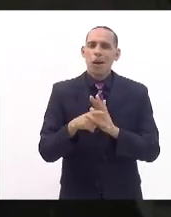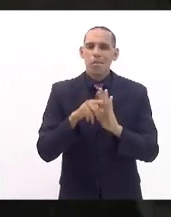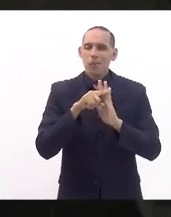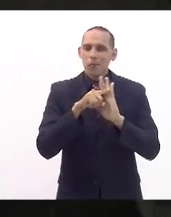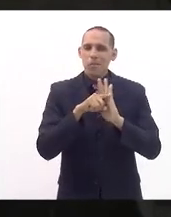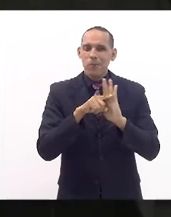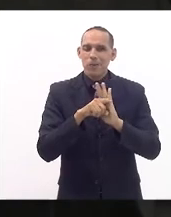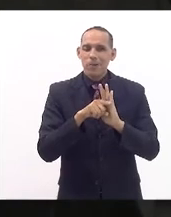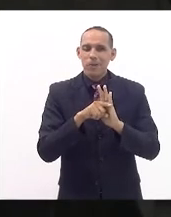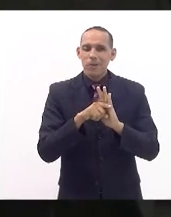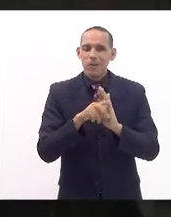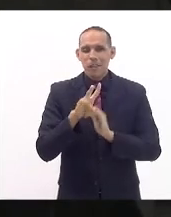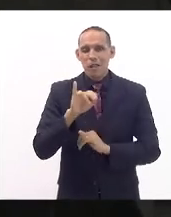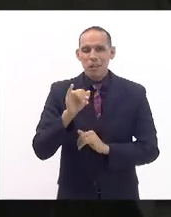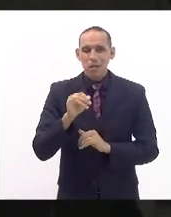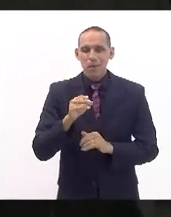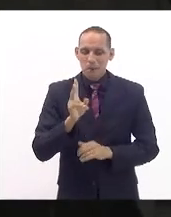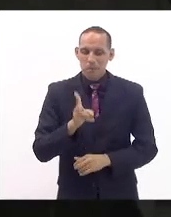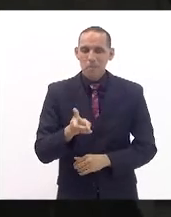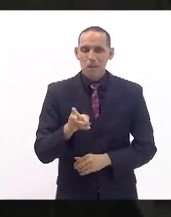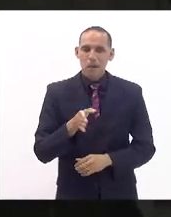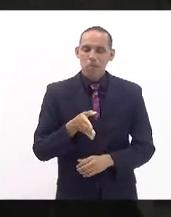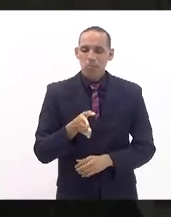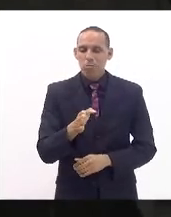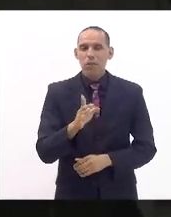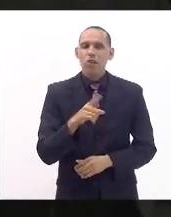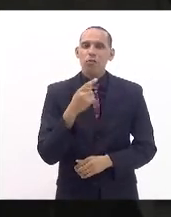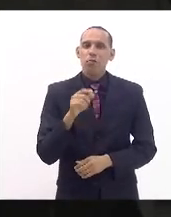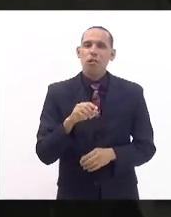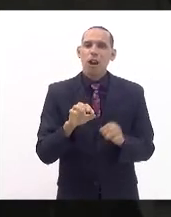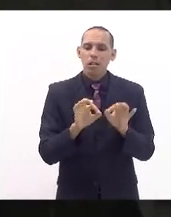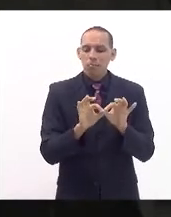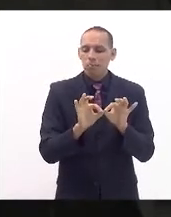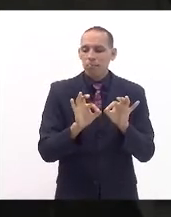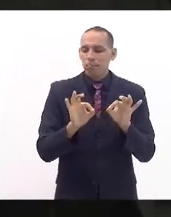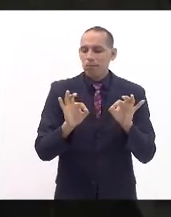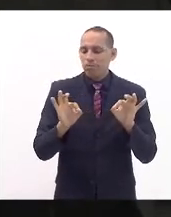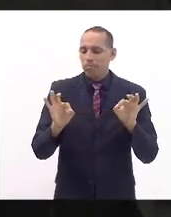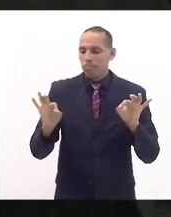via permanente, né, fizemos o trecho